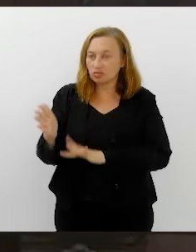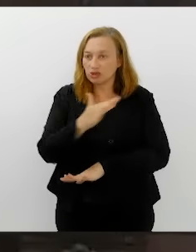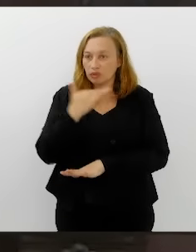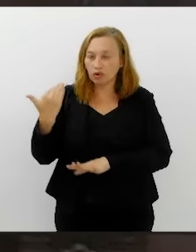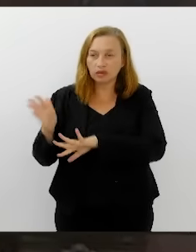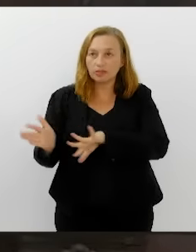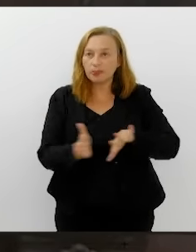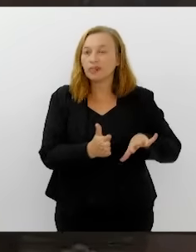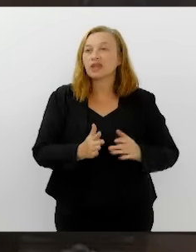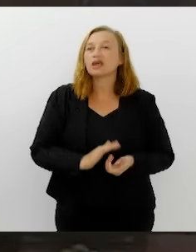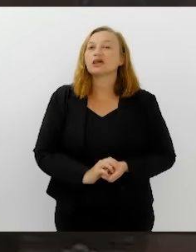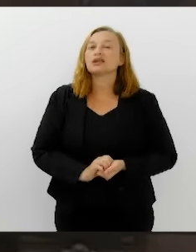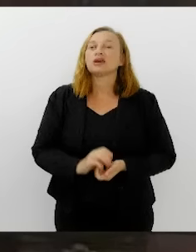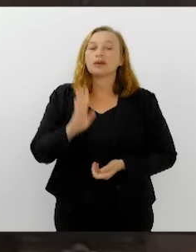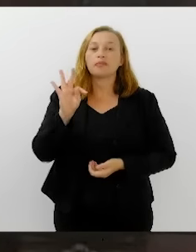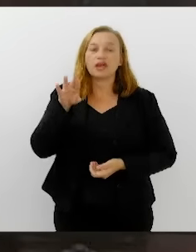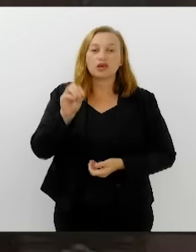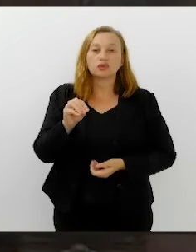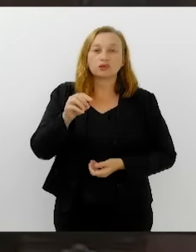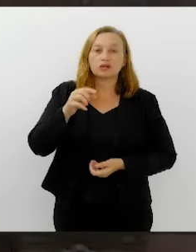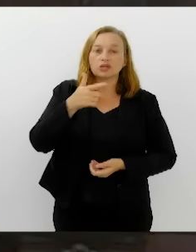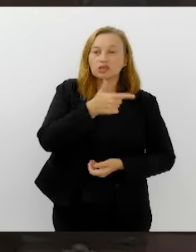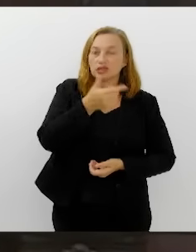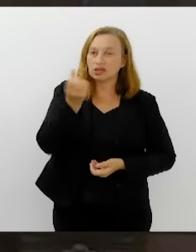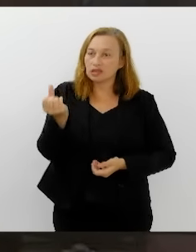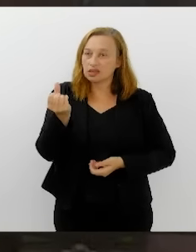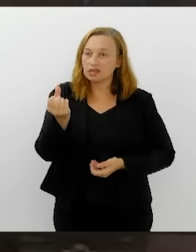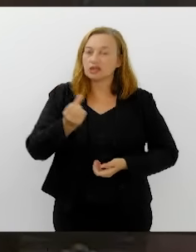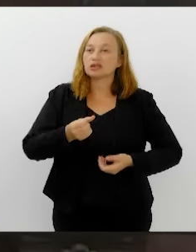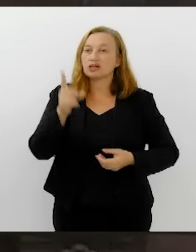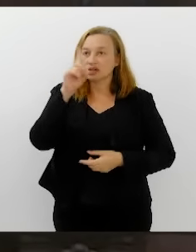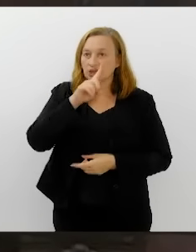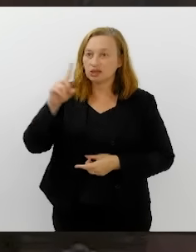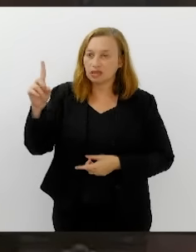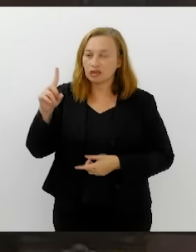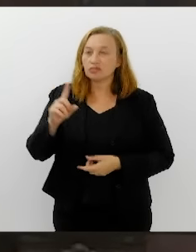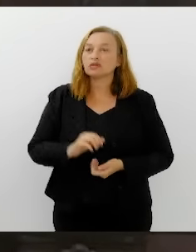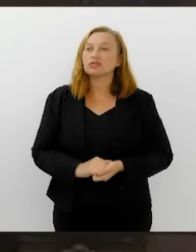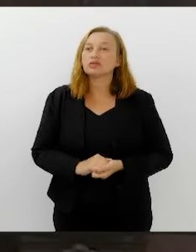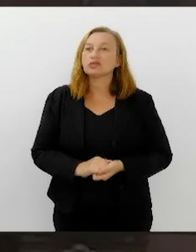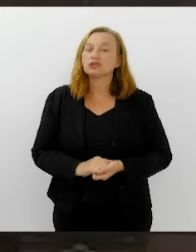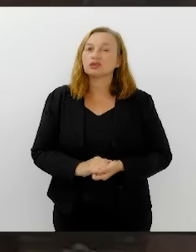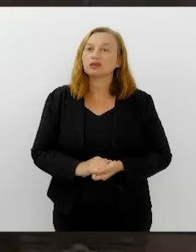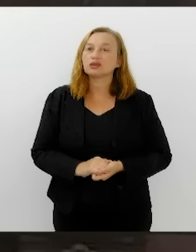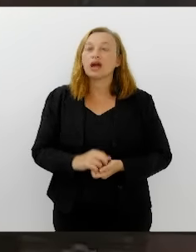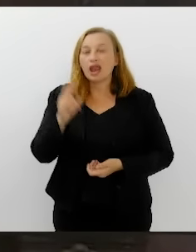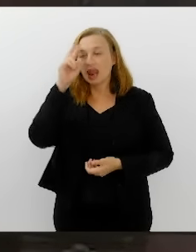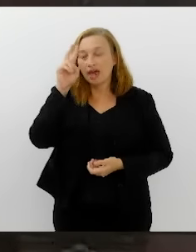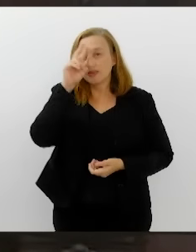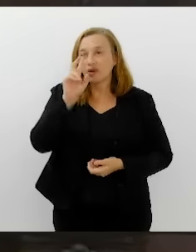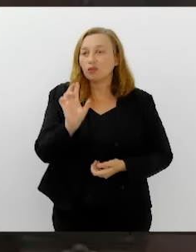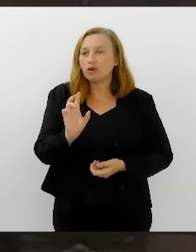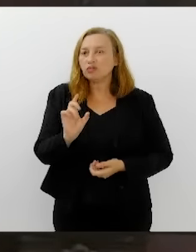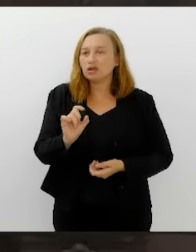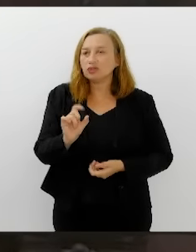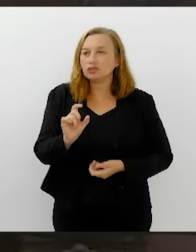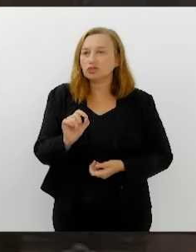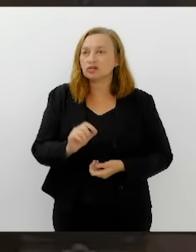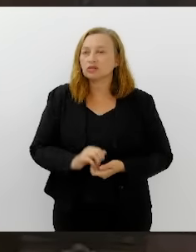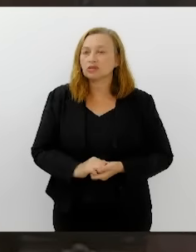forma, Bento XVI, em sua encíclica Deus Caritas Est, nos lembra que